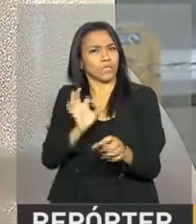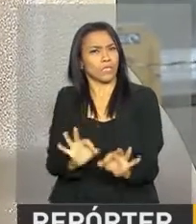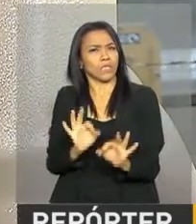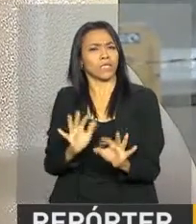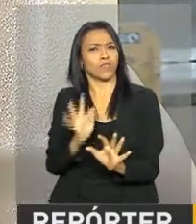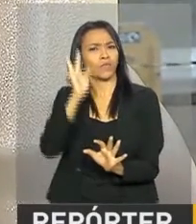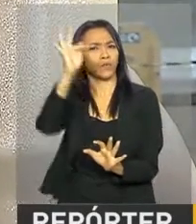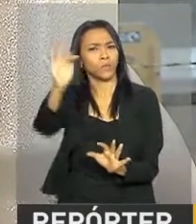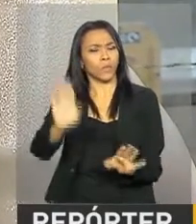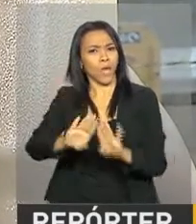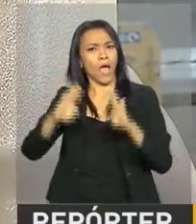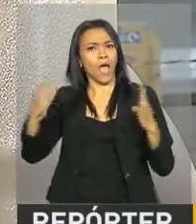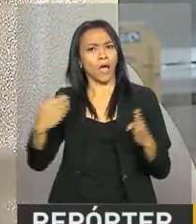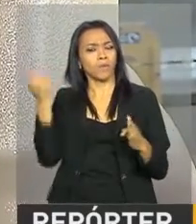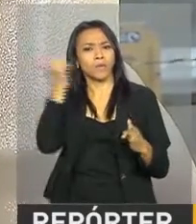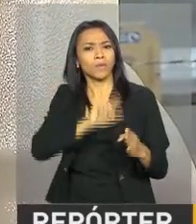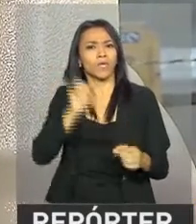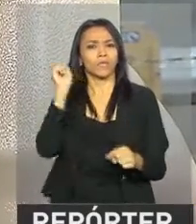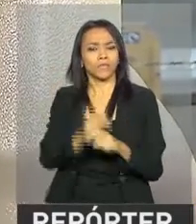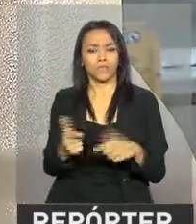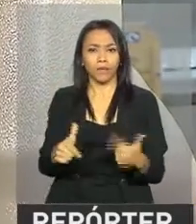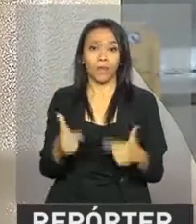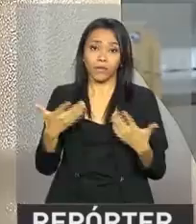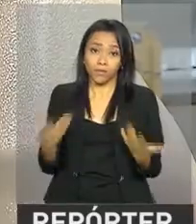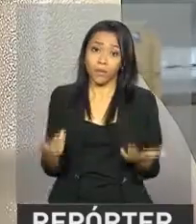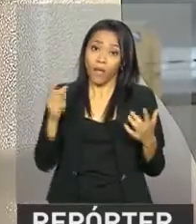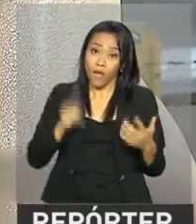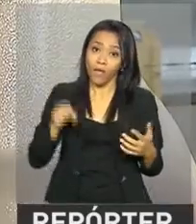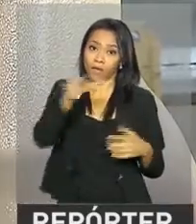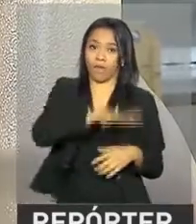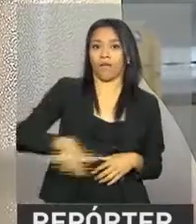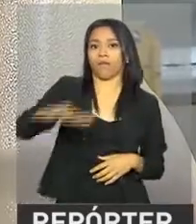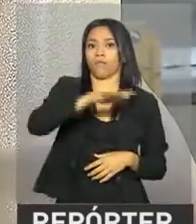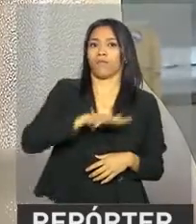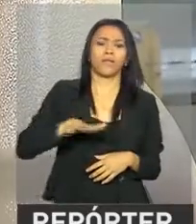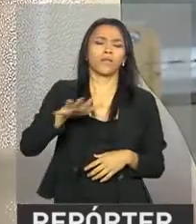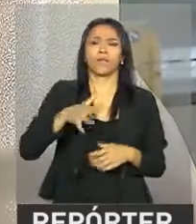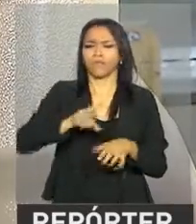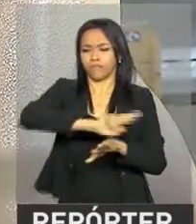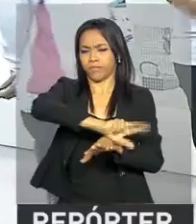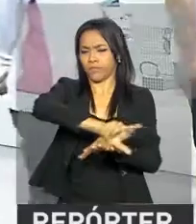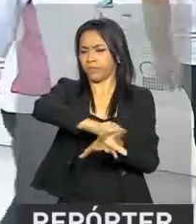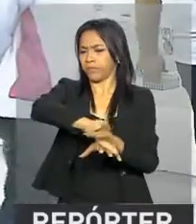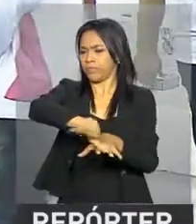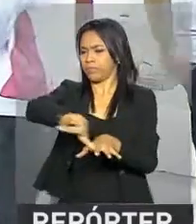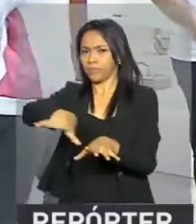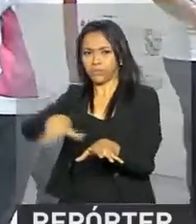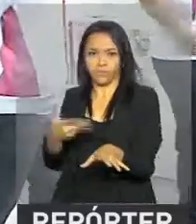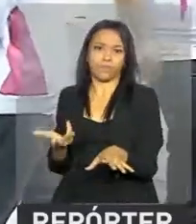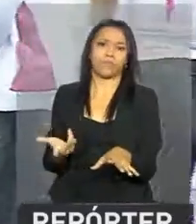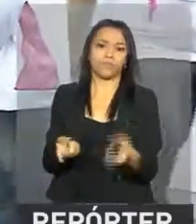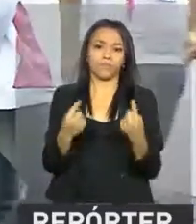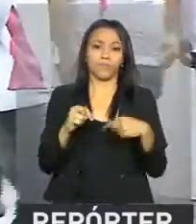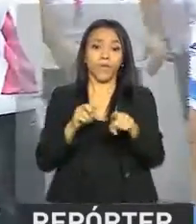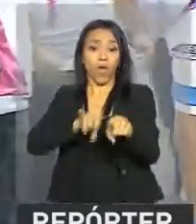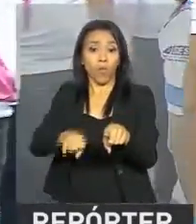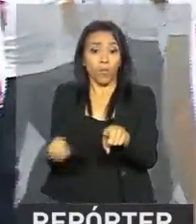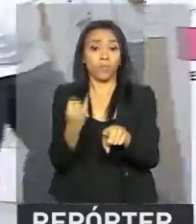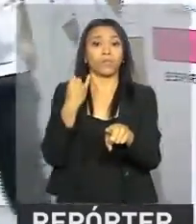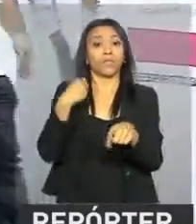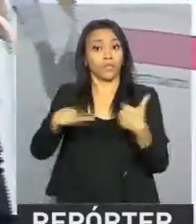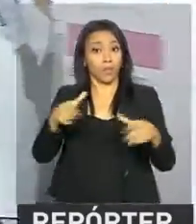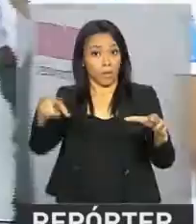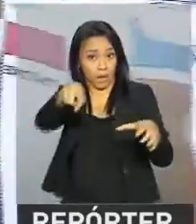Ele abre portas, gera emprego e, assim, é uma área que abrange, assim, várias categorias. E oportunidade de trabalho para